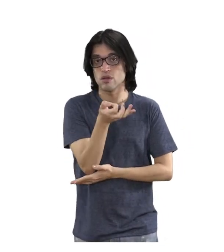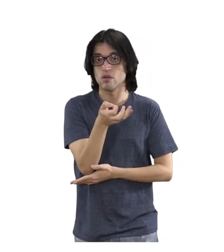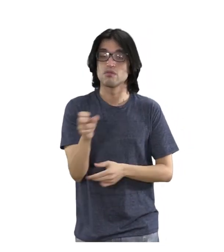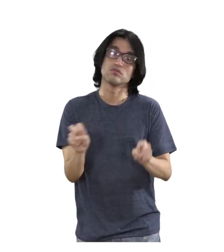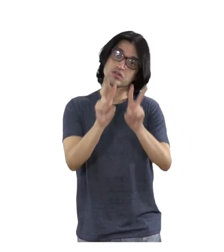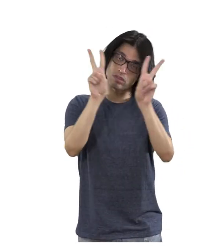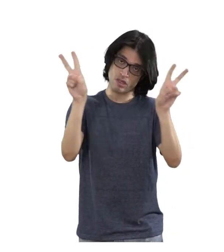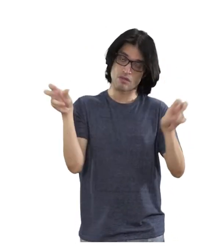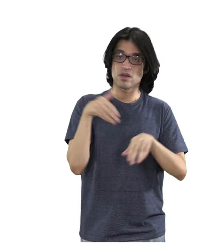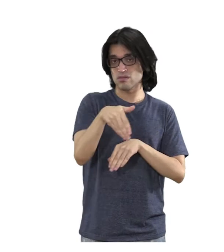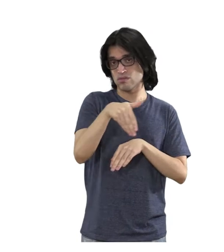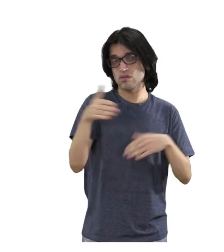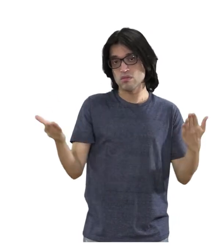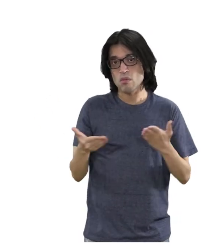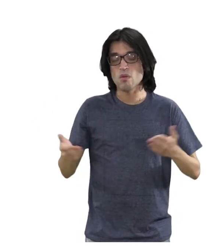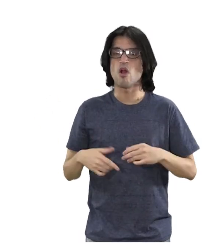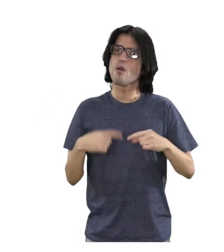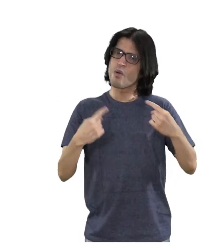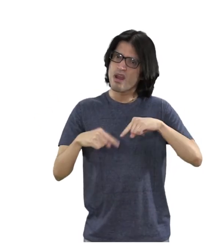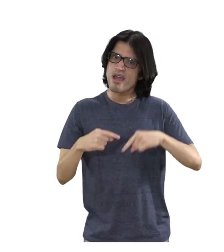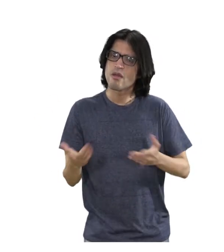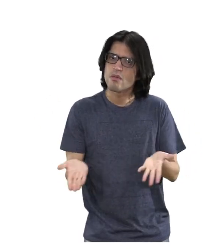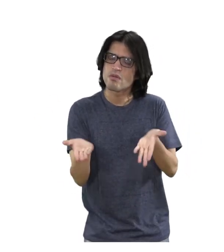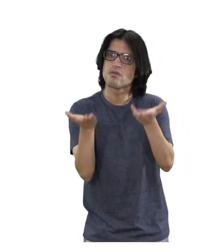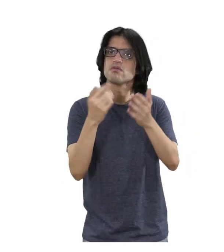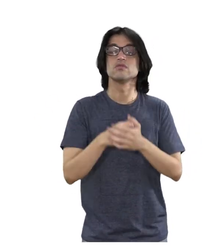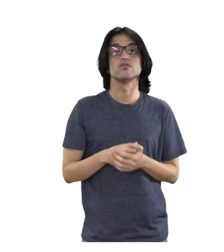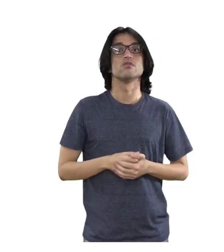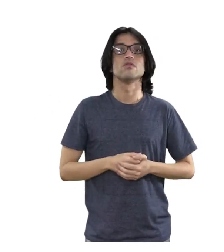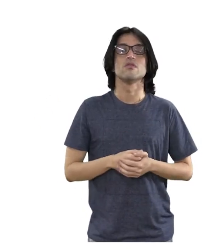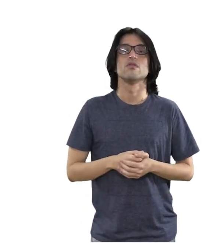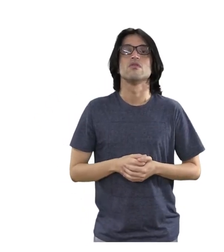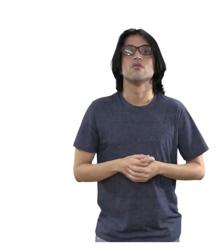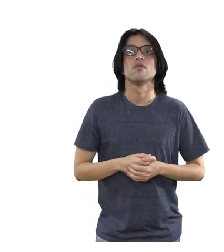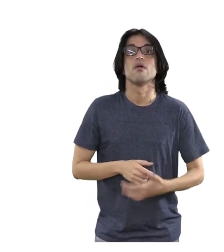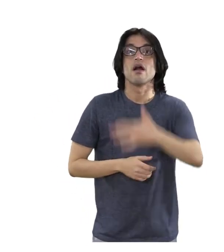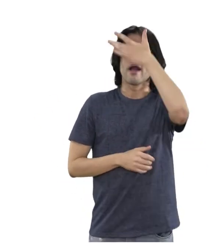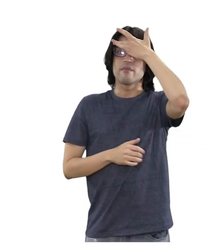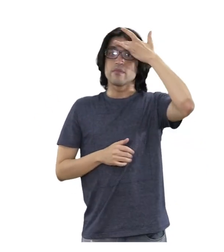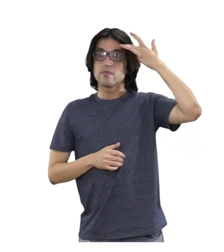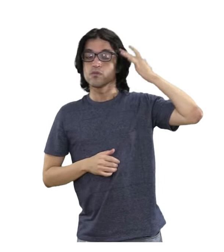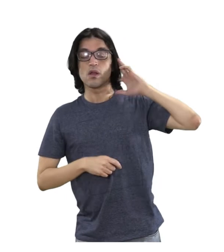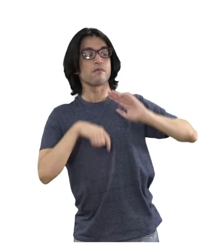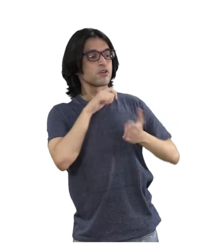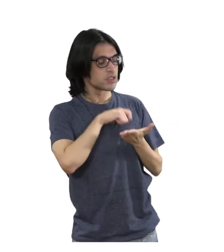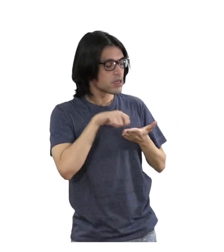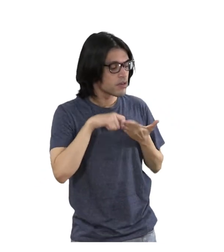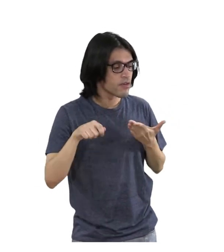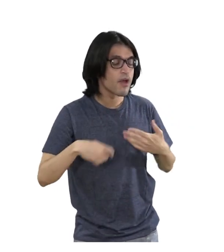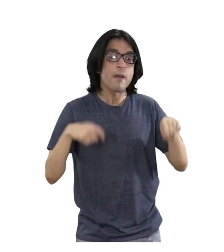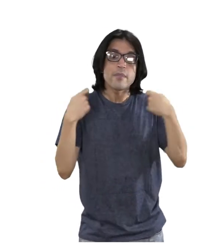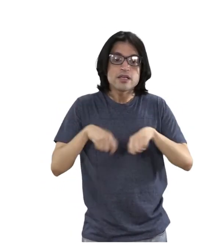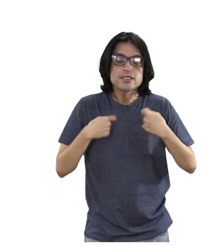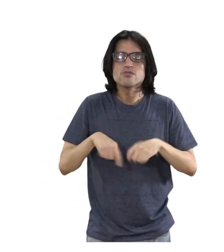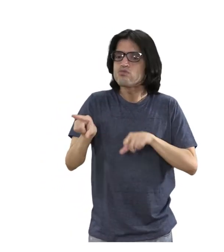polêmicos e até mesmo provocativo. Exigirá do autor competência para a seleção dos melhores argumentos, sem desrespeitar